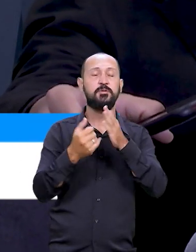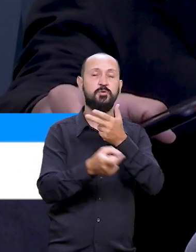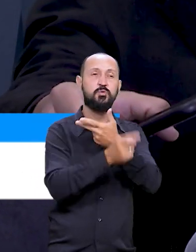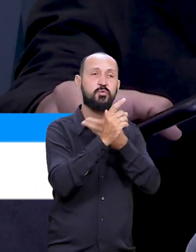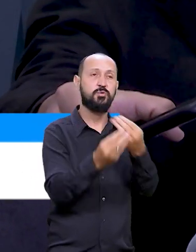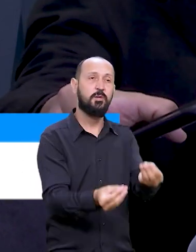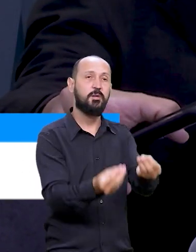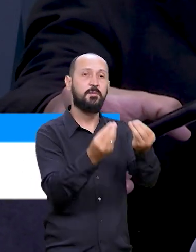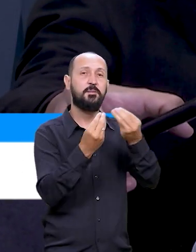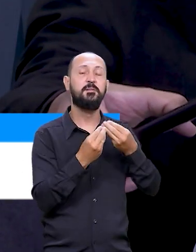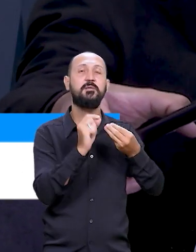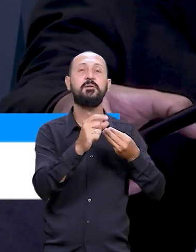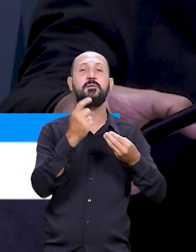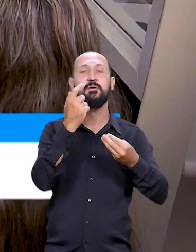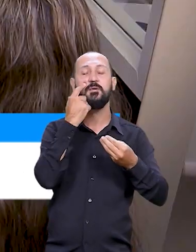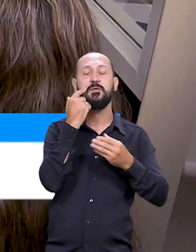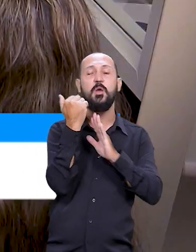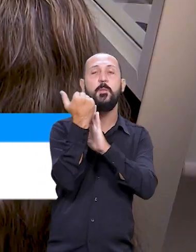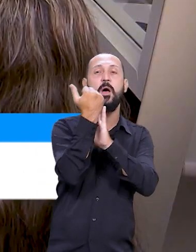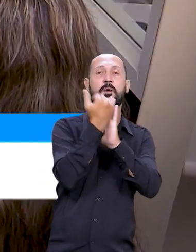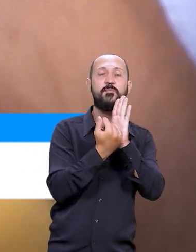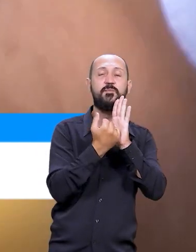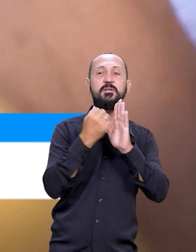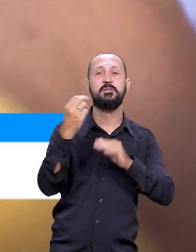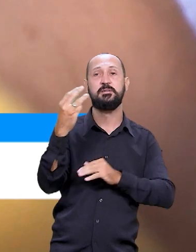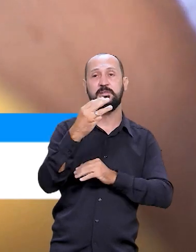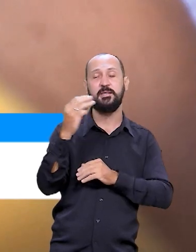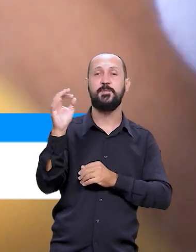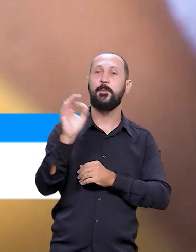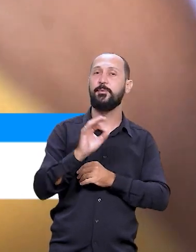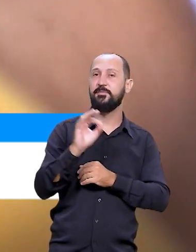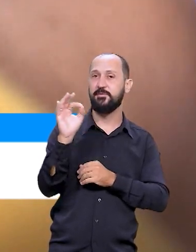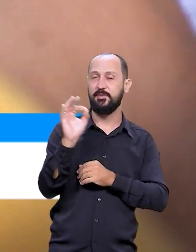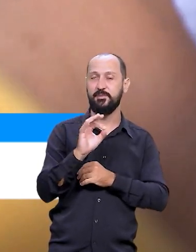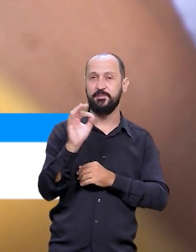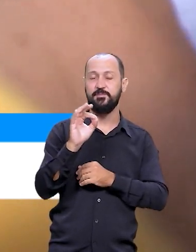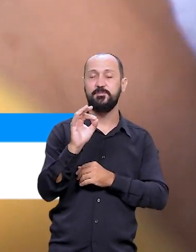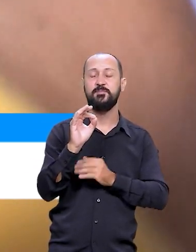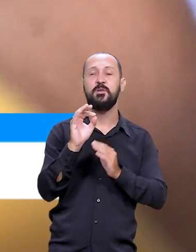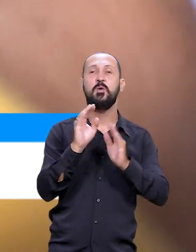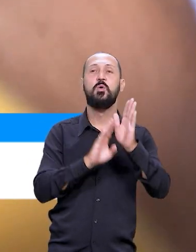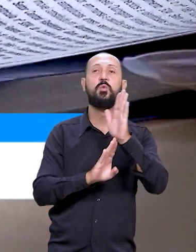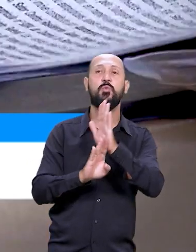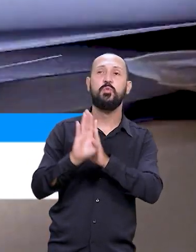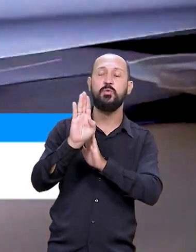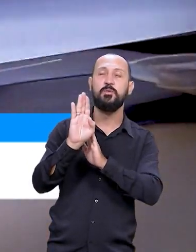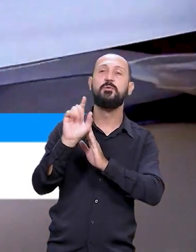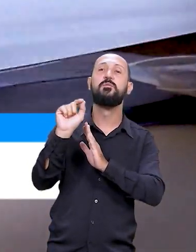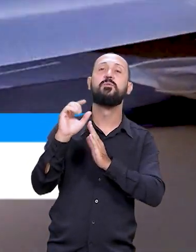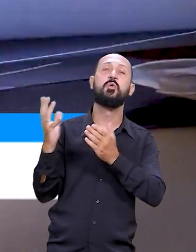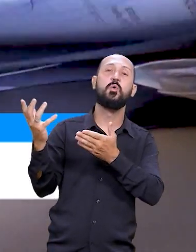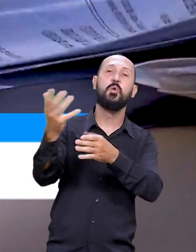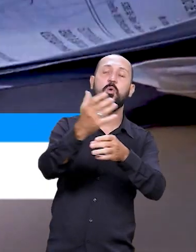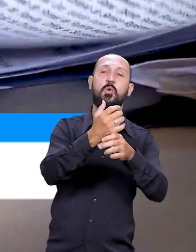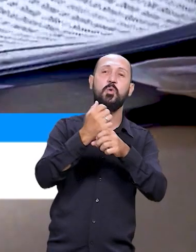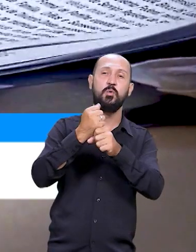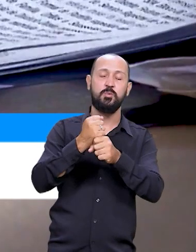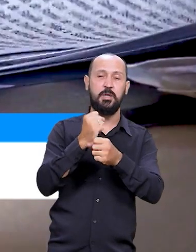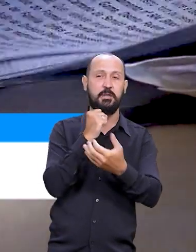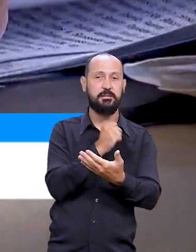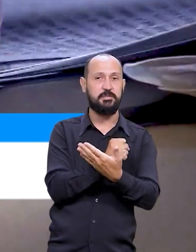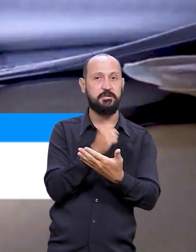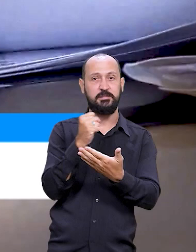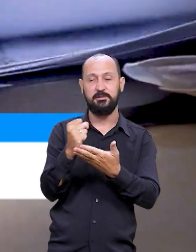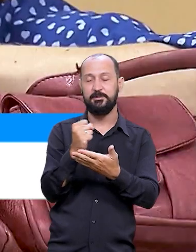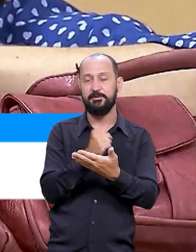do projeto vindo do Executivo, que traz uma redução de 33% no índice recolhido em relação